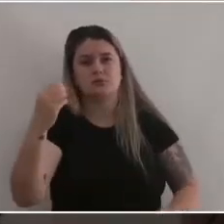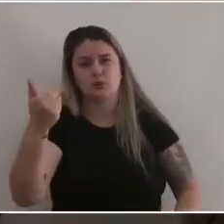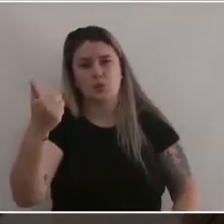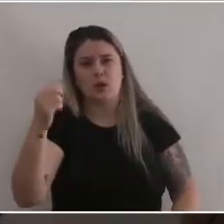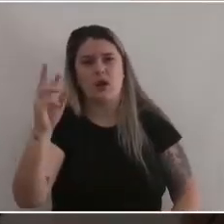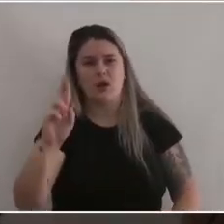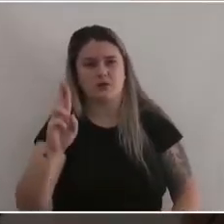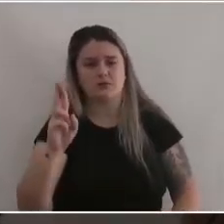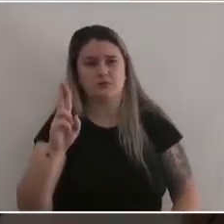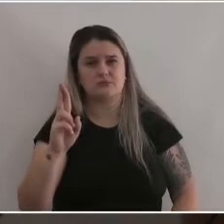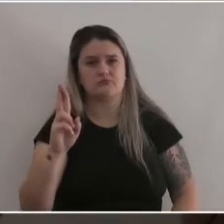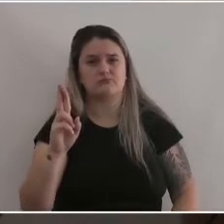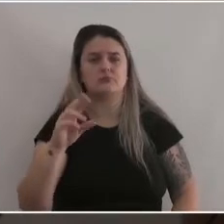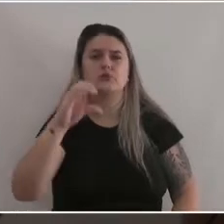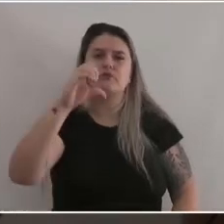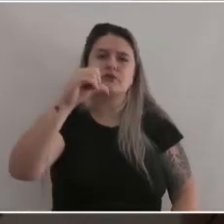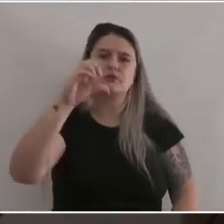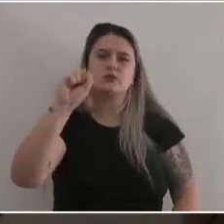22.801.000. Foi aplicado